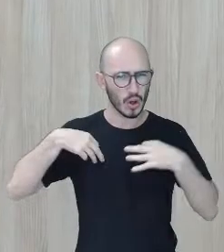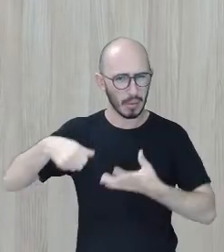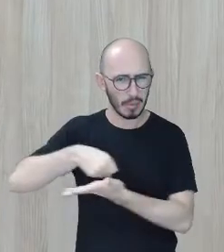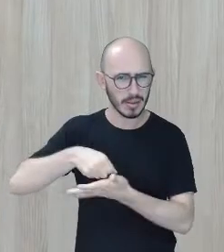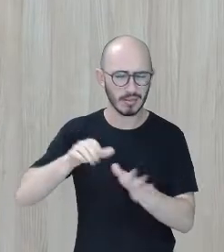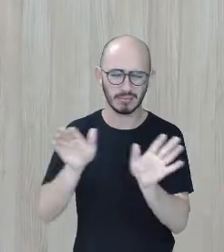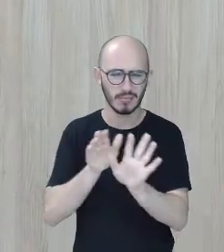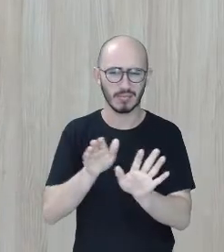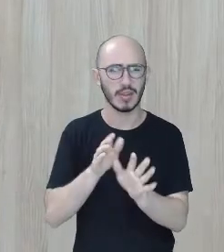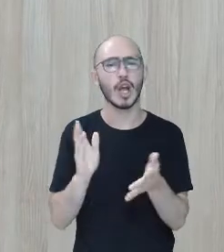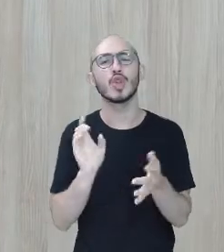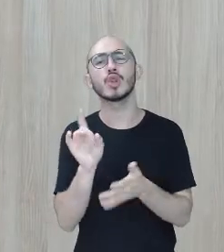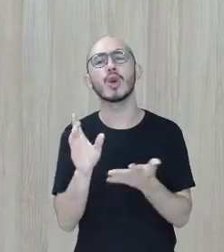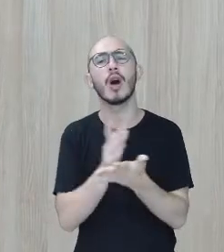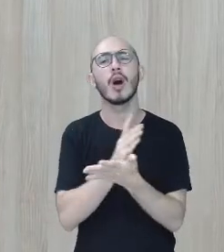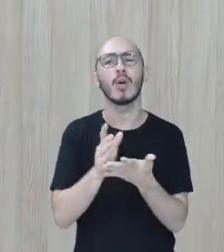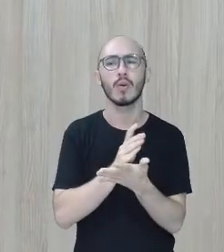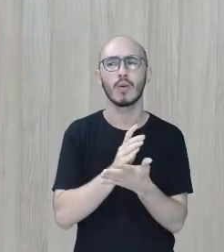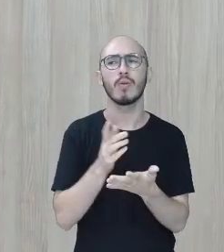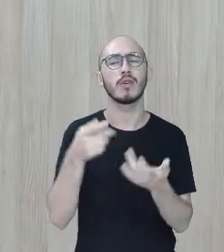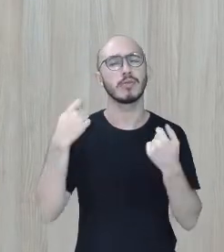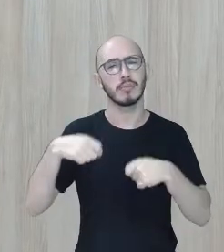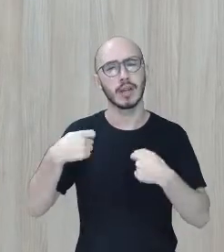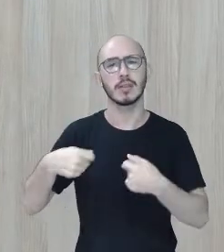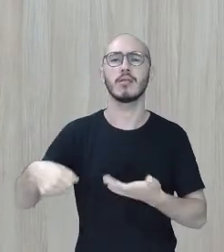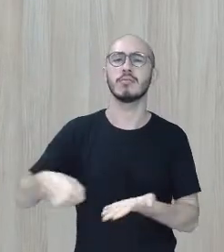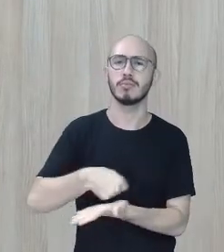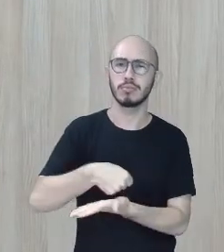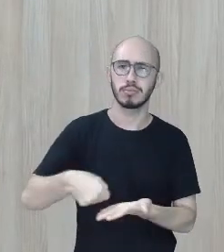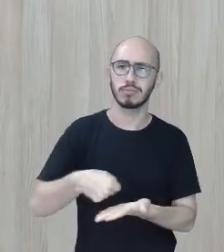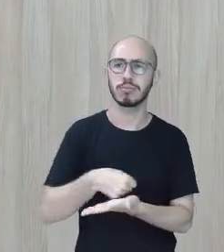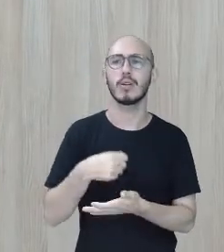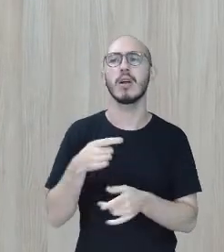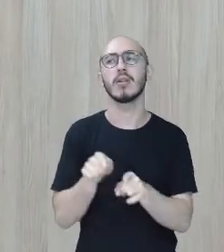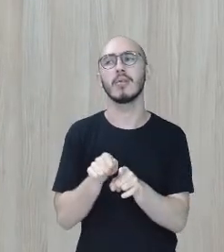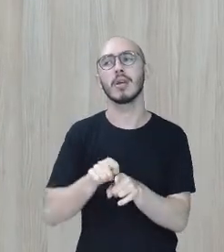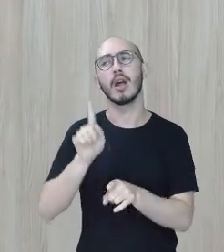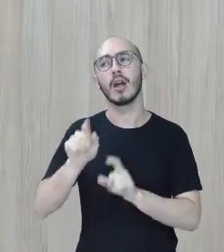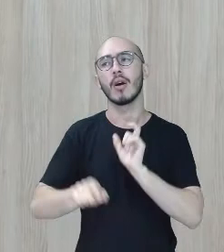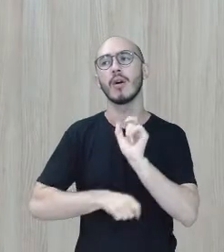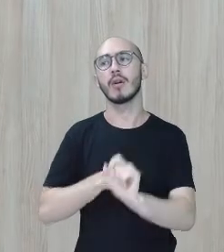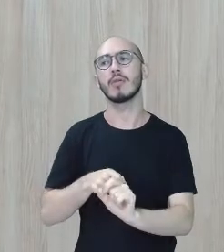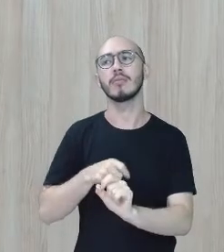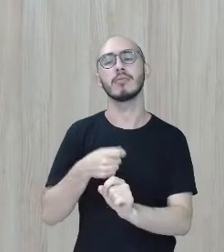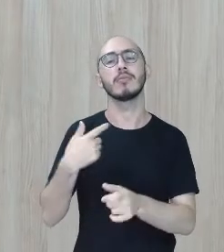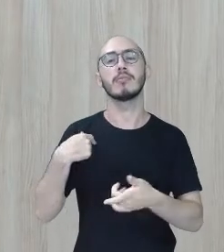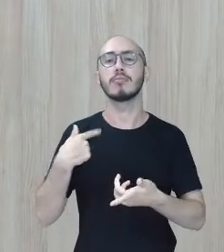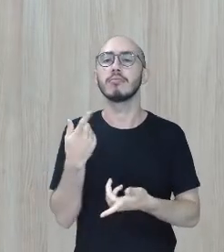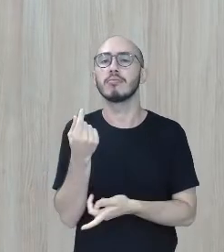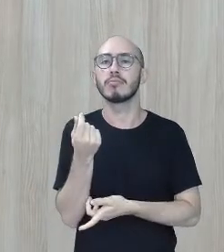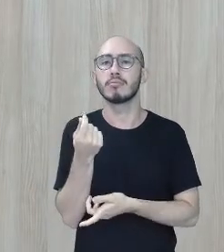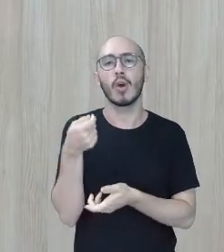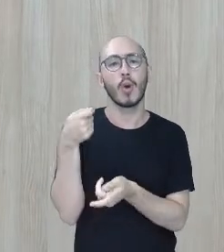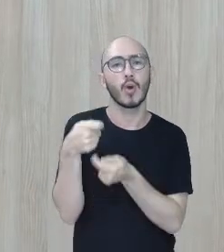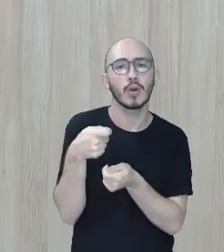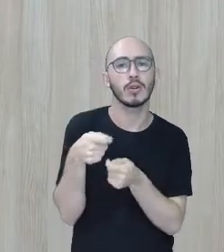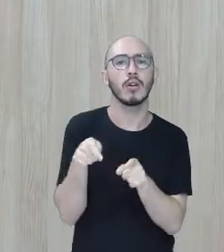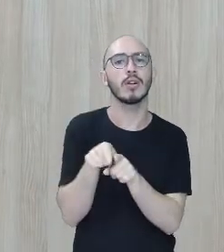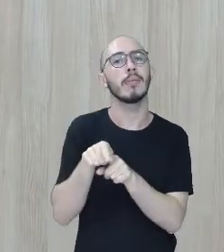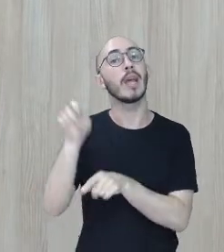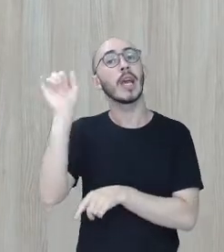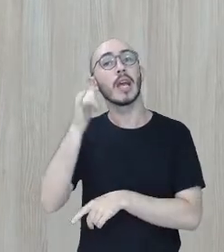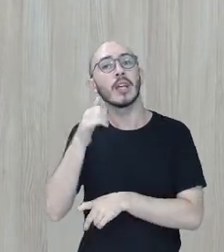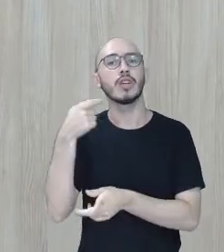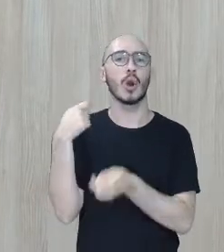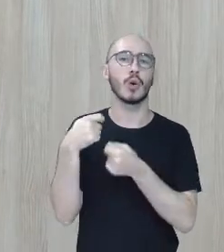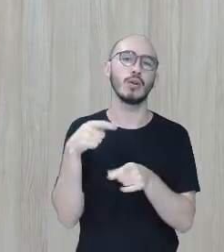seleção, tem roupas que a gente nem precisa realmente passar. E também é uma forma de economia de energia. Então,